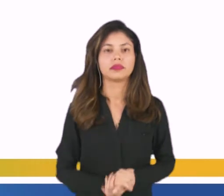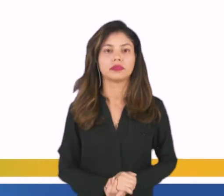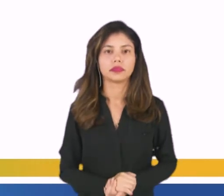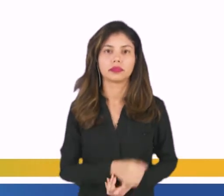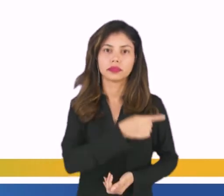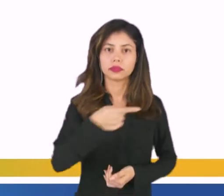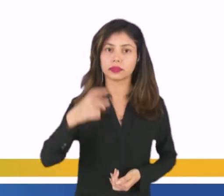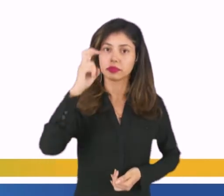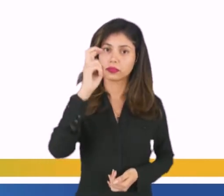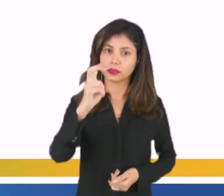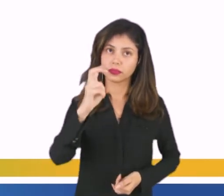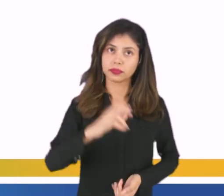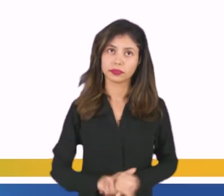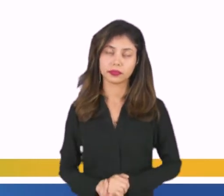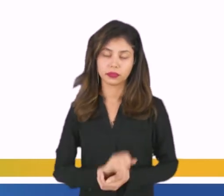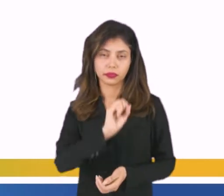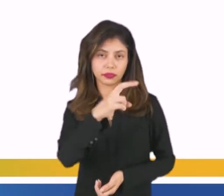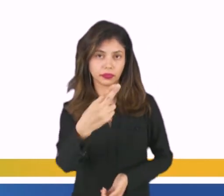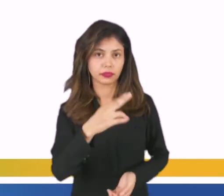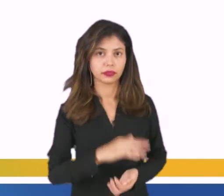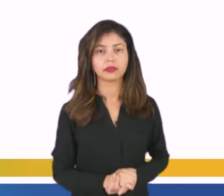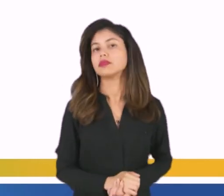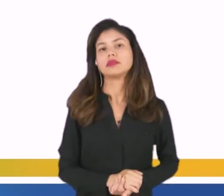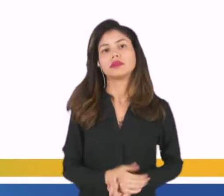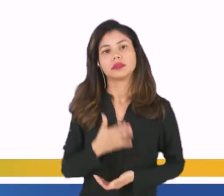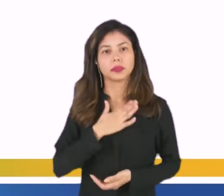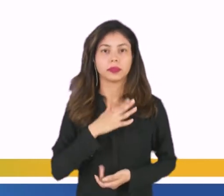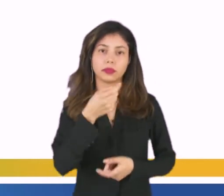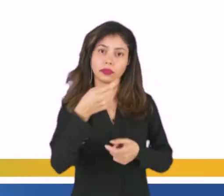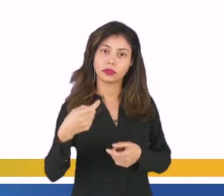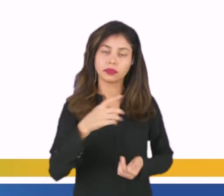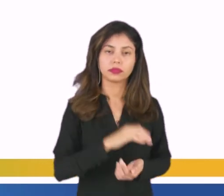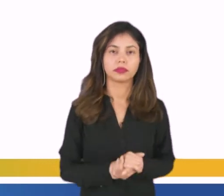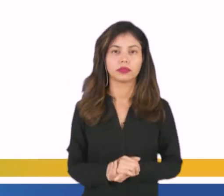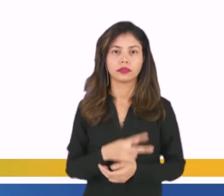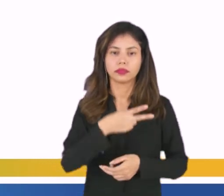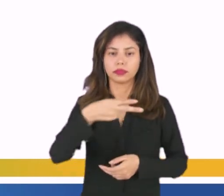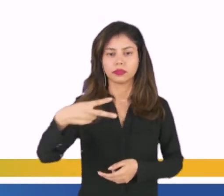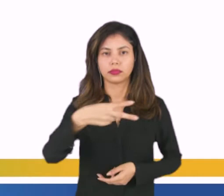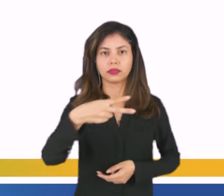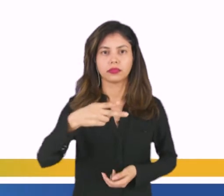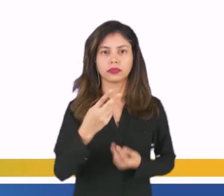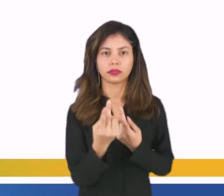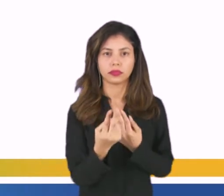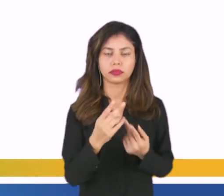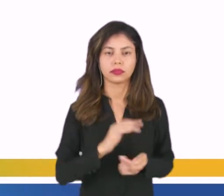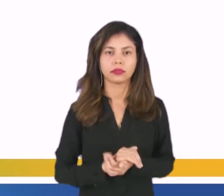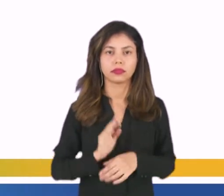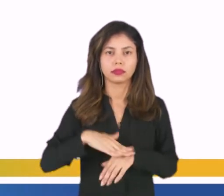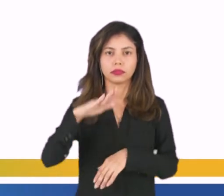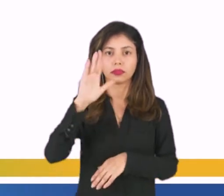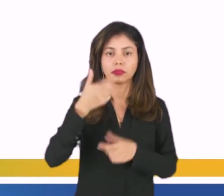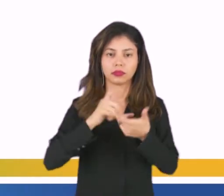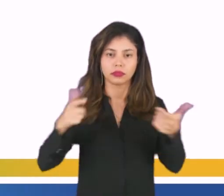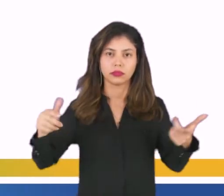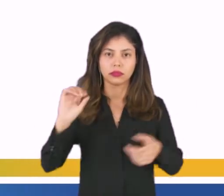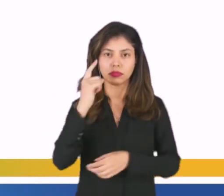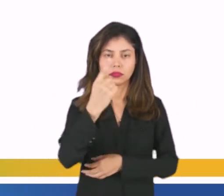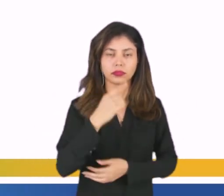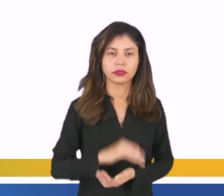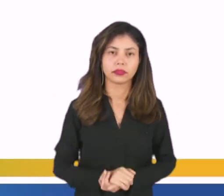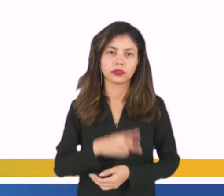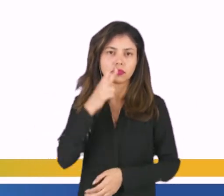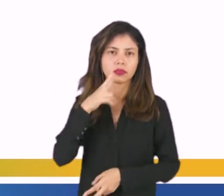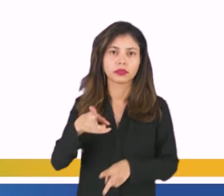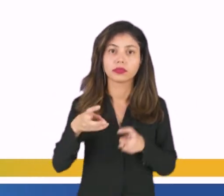a menos 5/3, ou o meu x é igual ou maior que 1, desculpa.